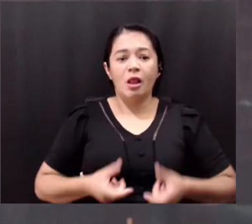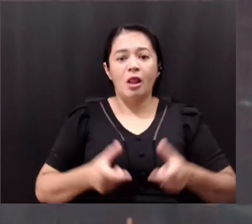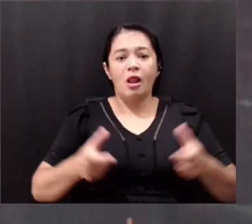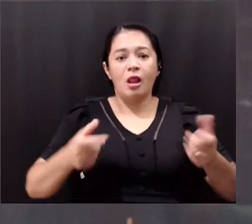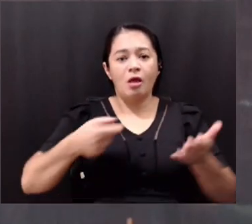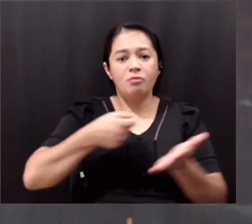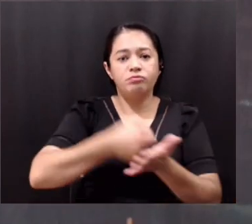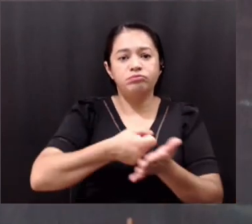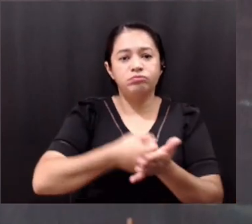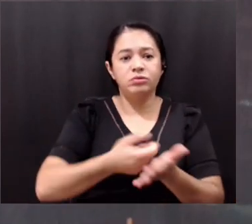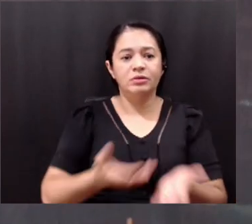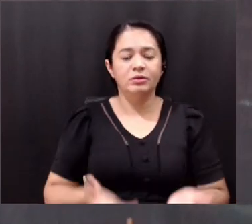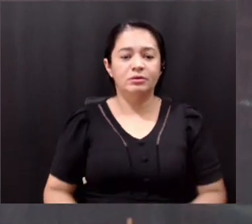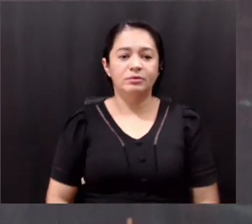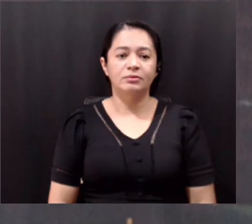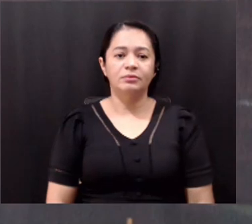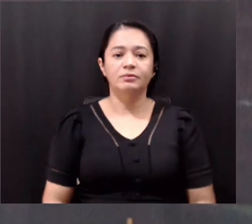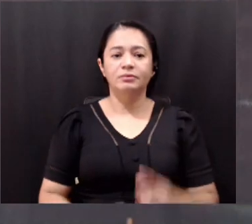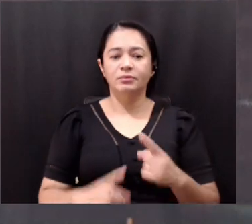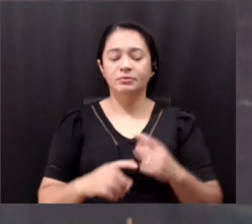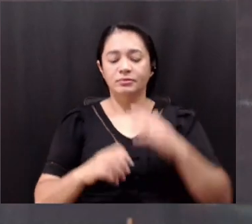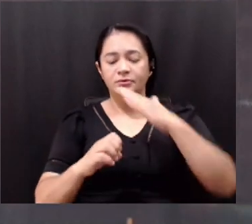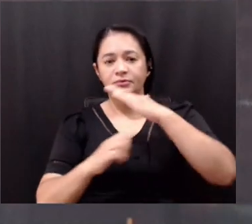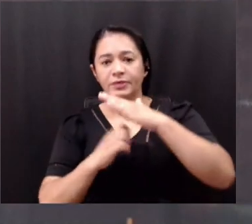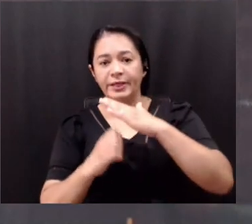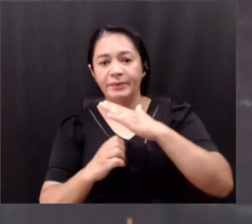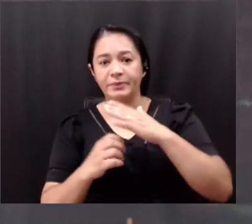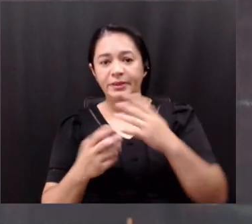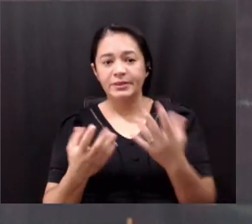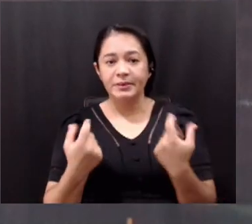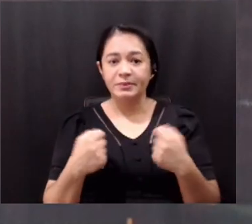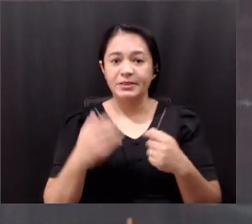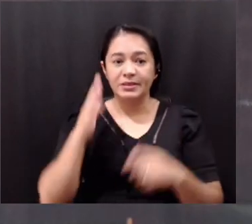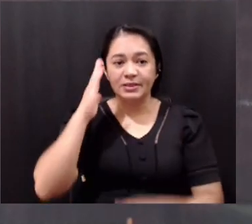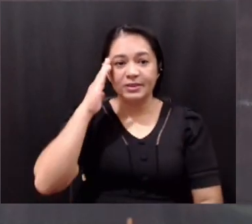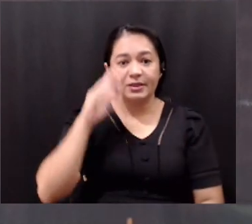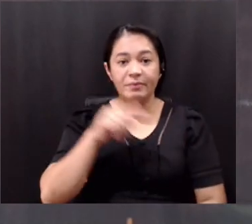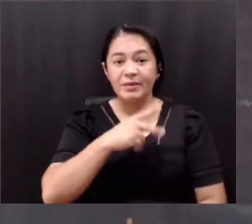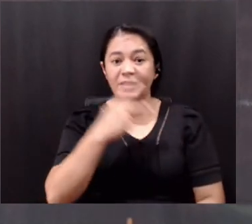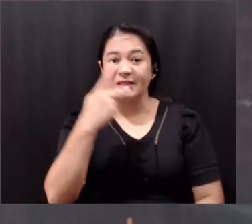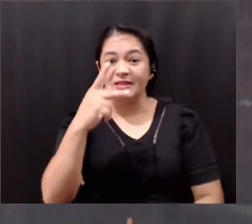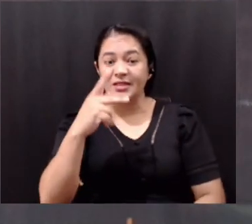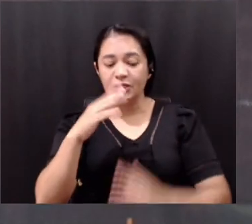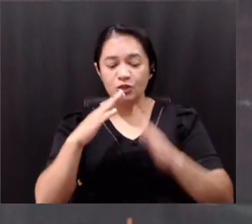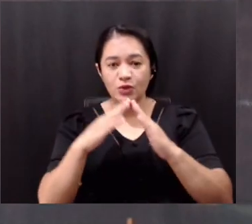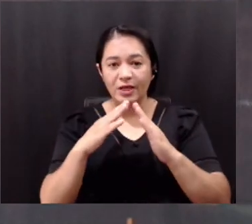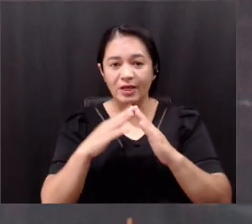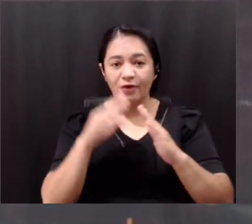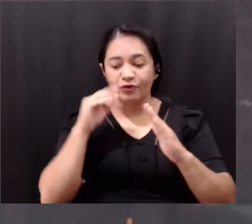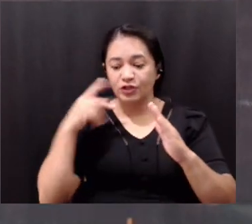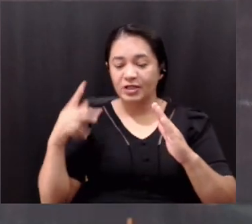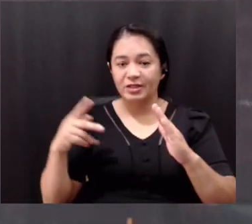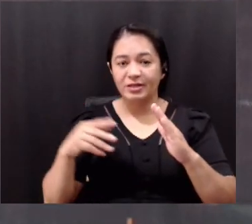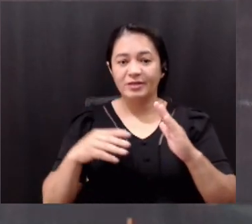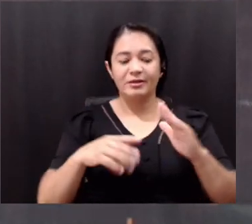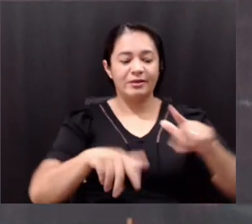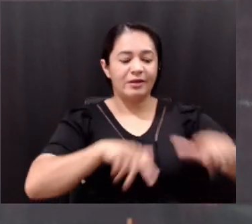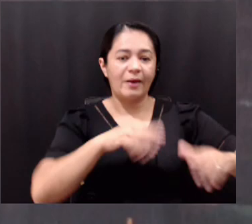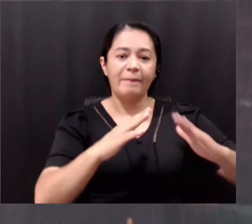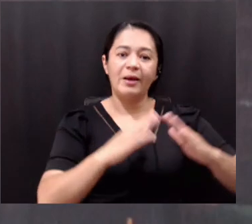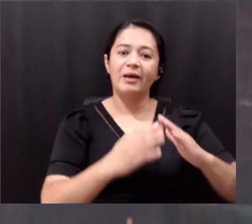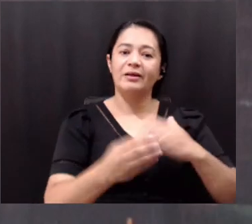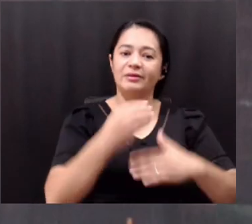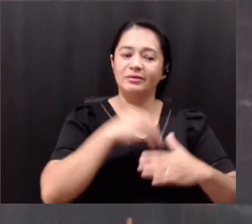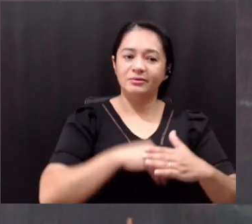empresa para o que acontece dentro da sua casa, o quanto o seu funcionário está trabalhando, hoje é muito falada e é muito